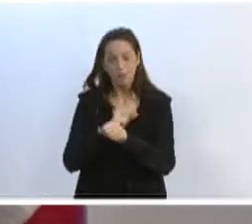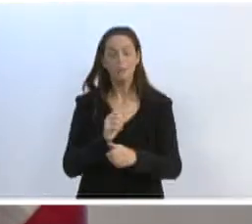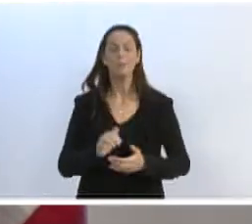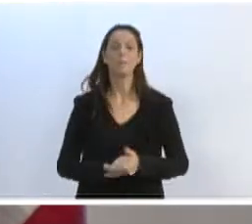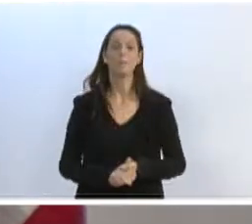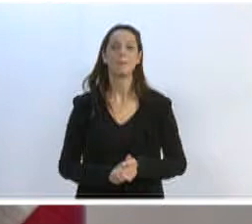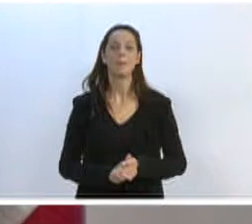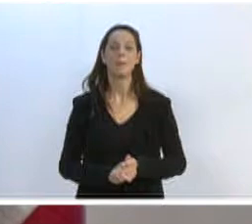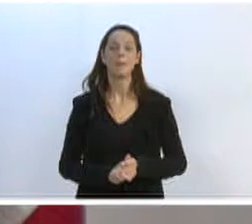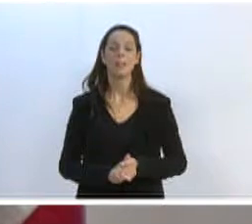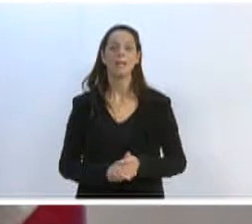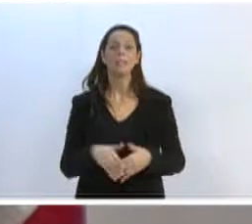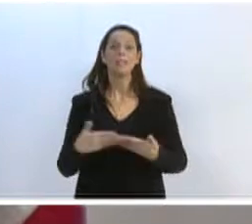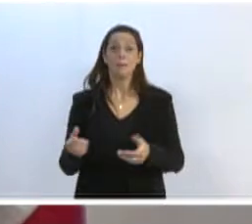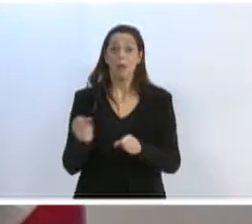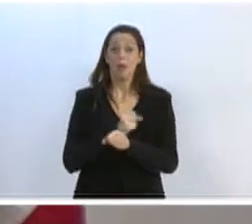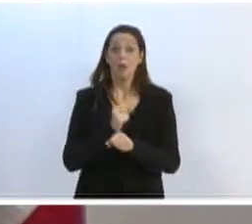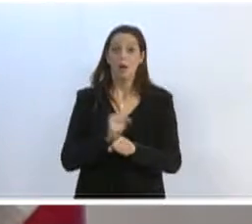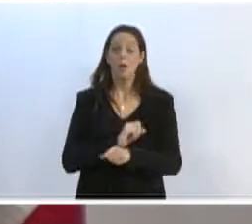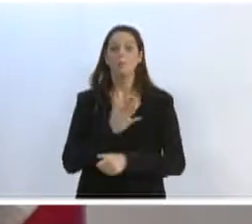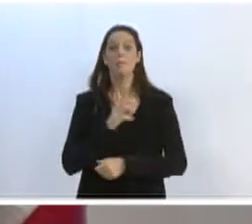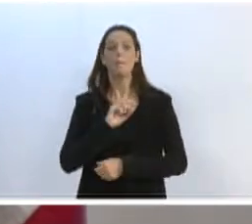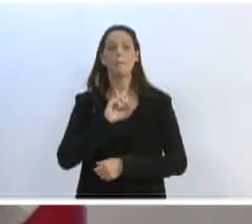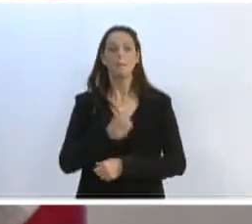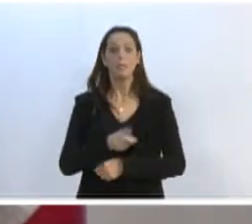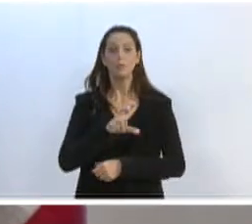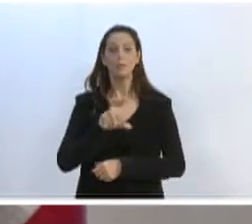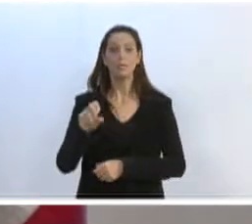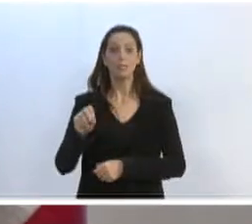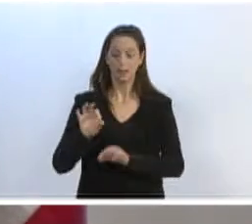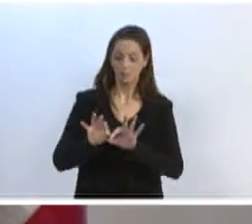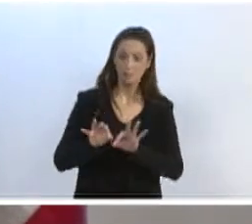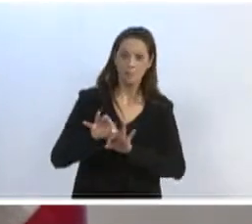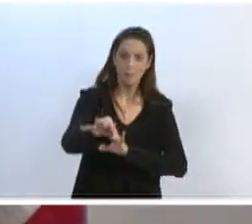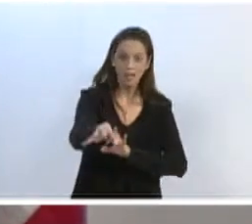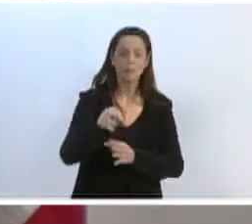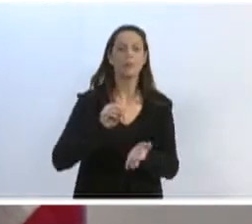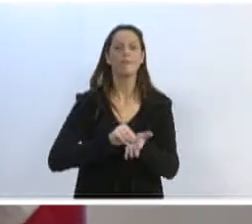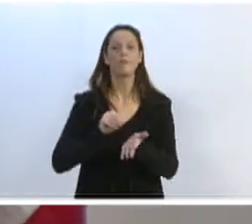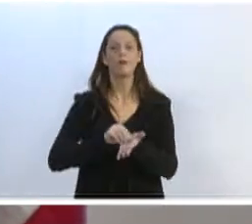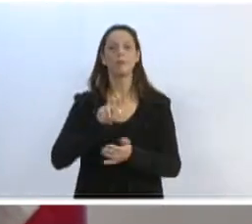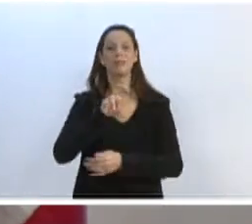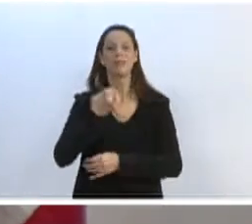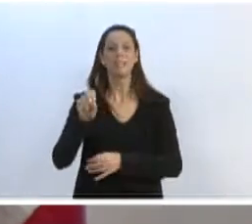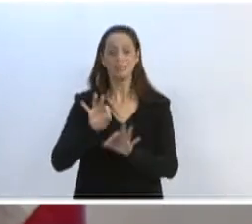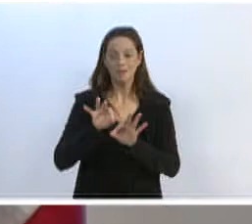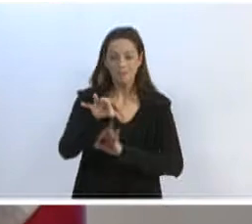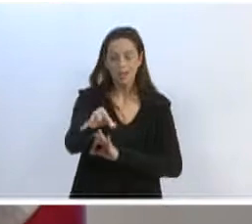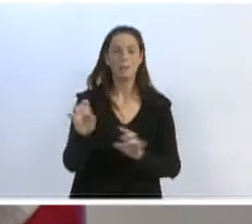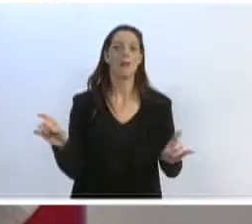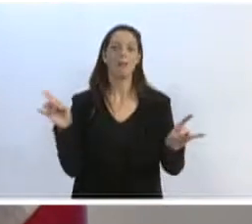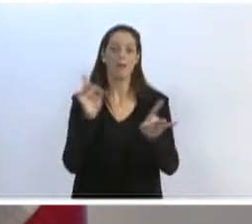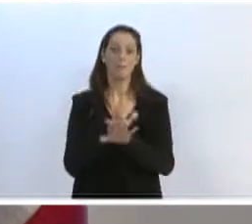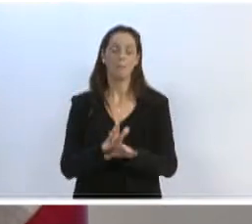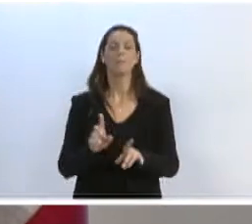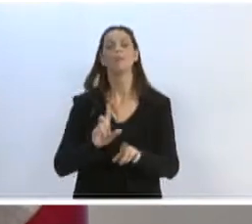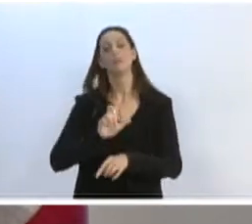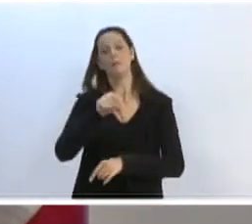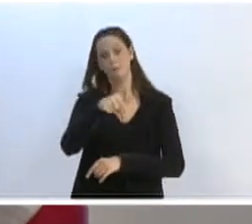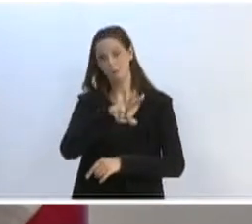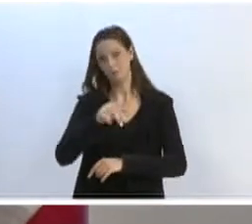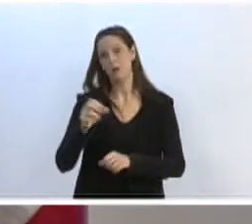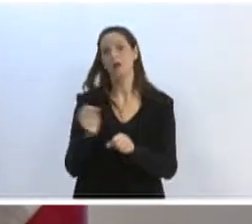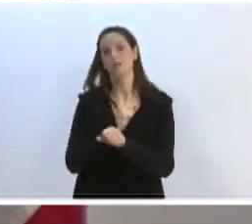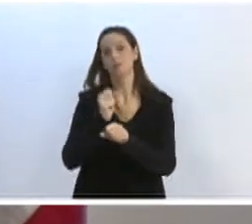hoje a obra está em torno de 1.500 metros faltando 15 metros para a conclusão e as calçadas na sequência também virão